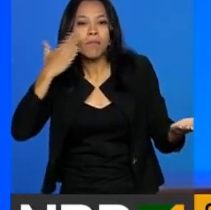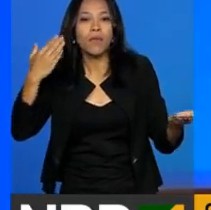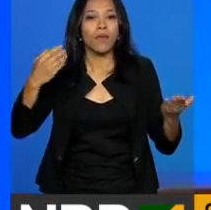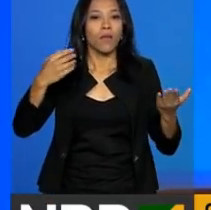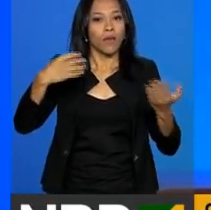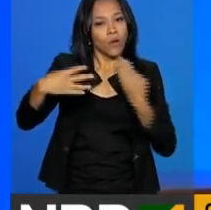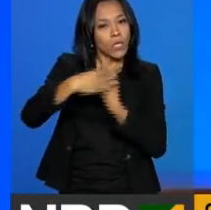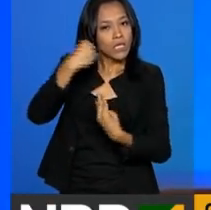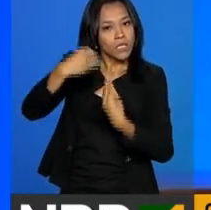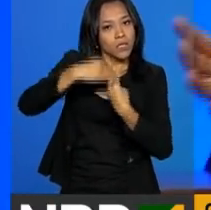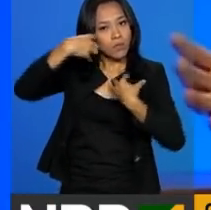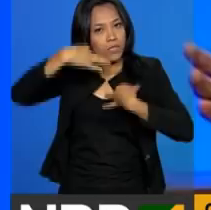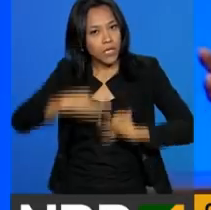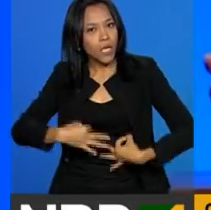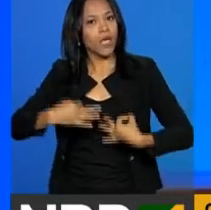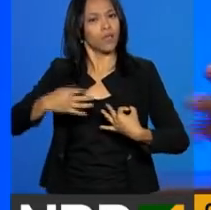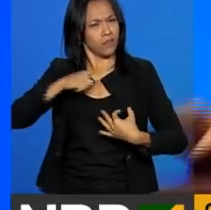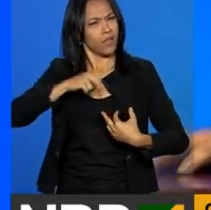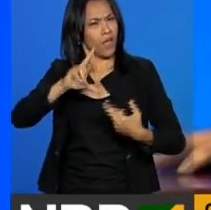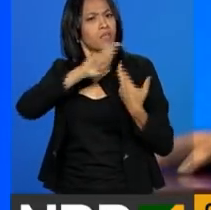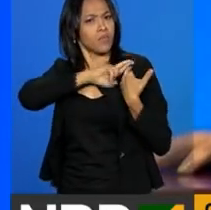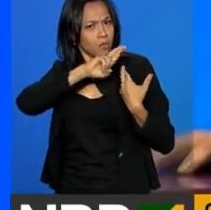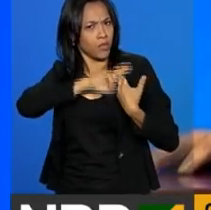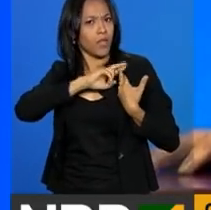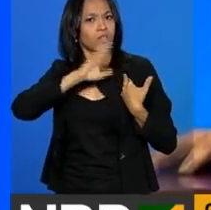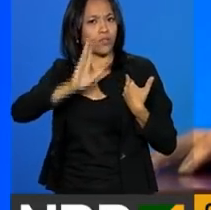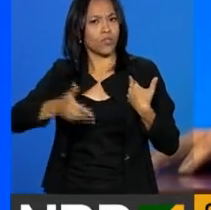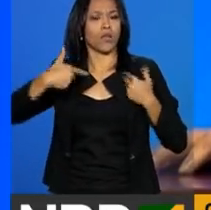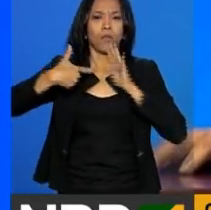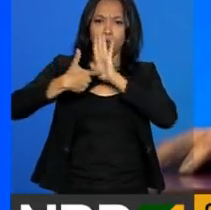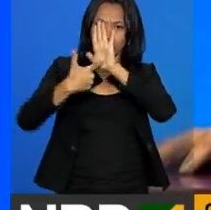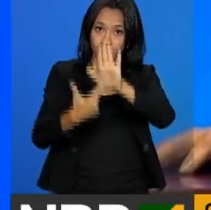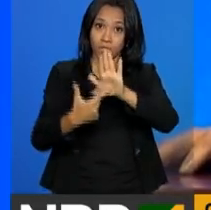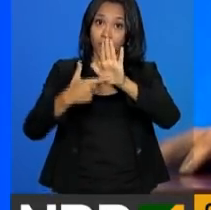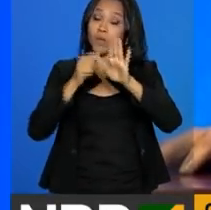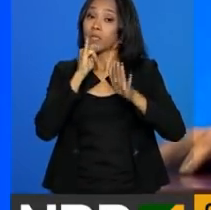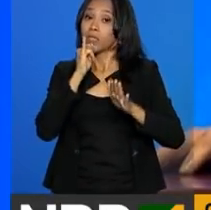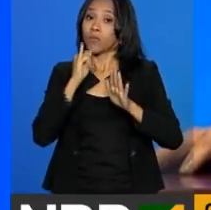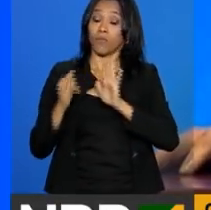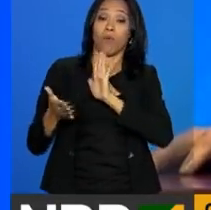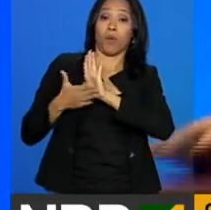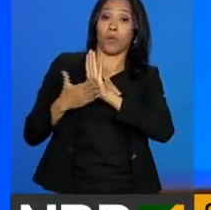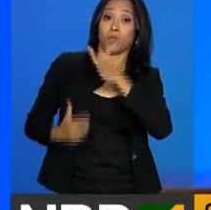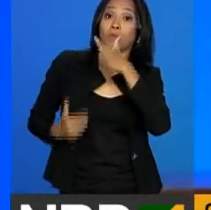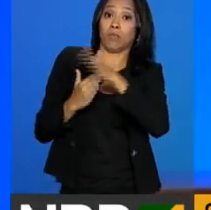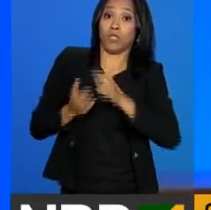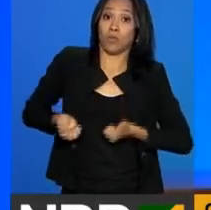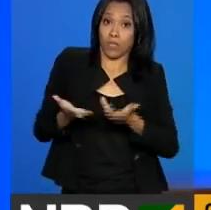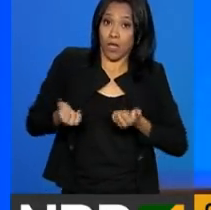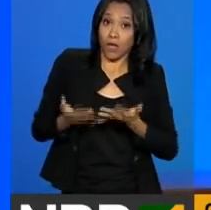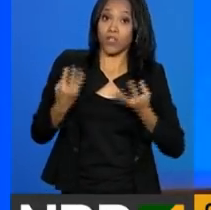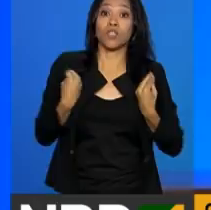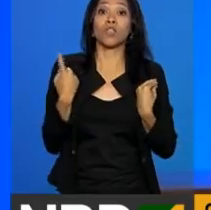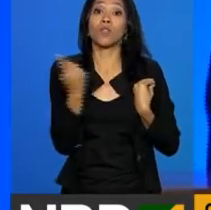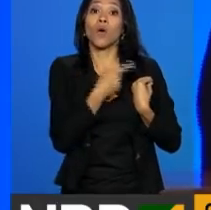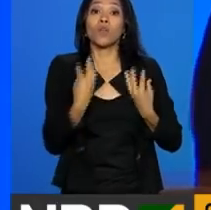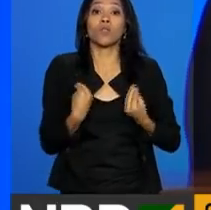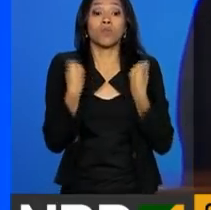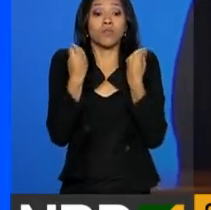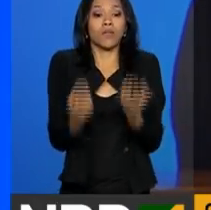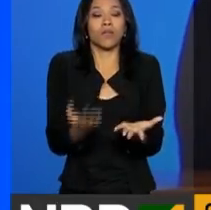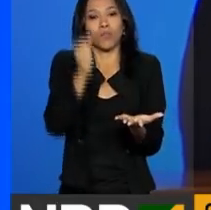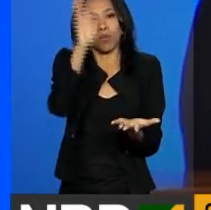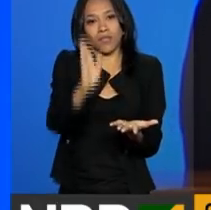determinação com responsabilidade como mostrei no caso o teto de gastos o que nós estamos devolvendo o brasil ao